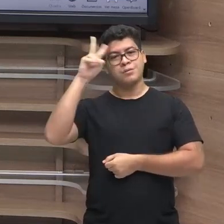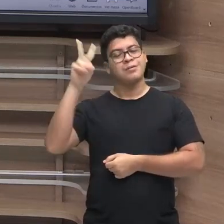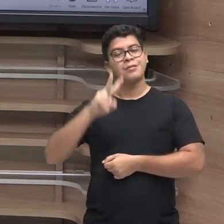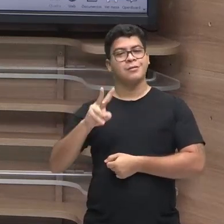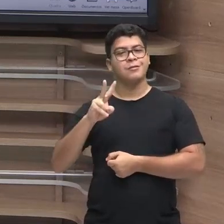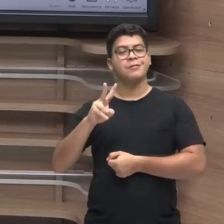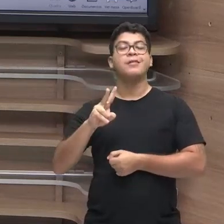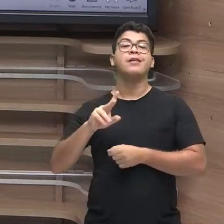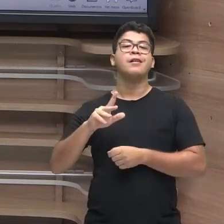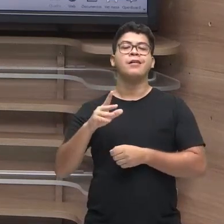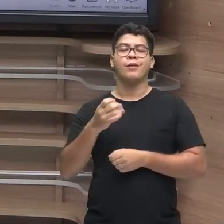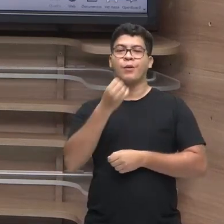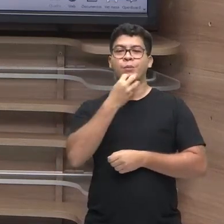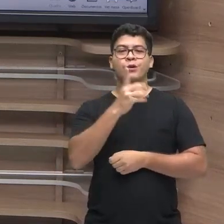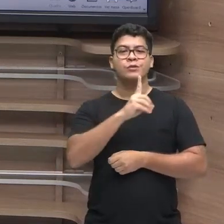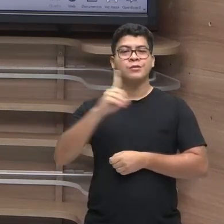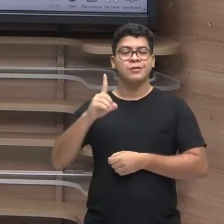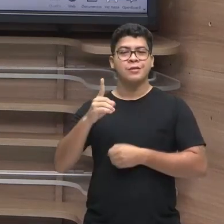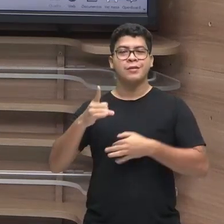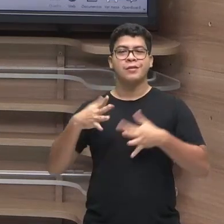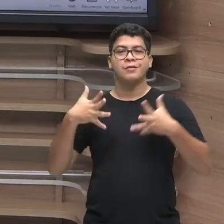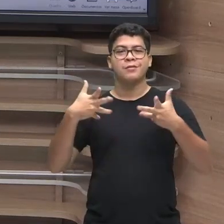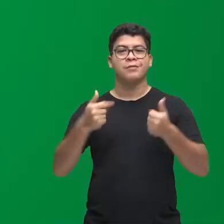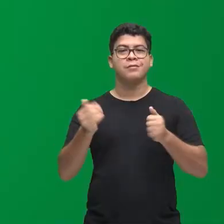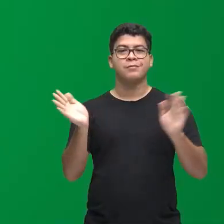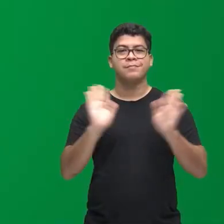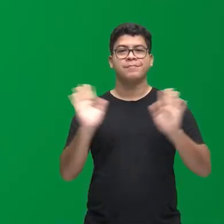um excelente dia e até a próxima!